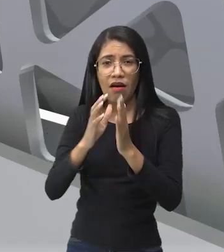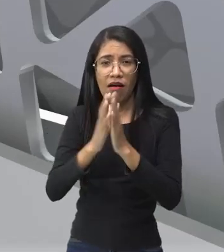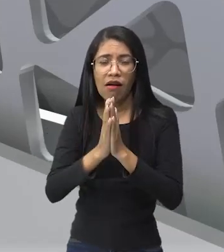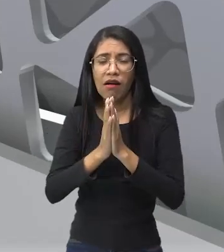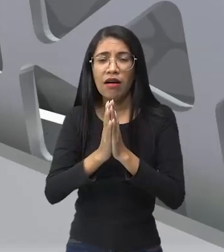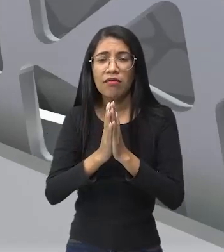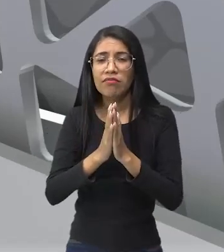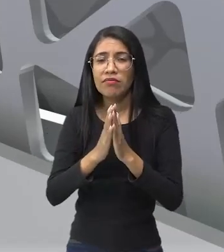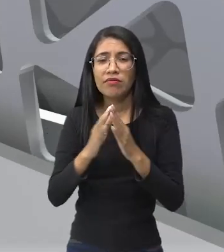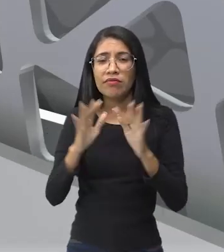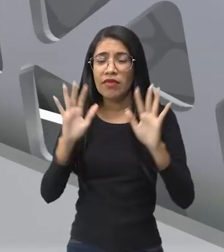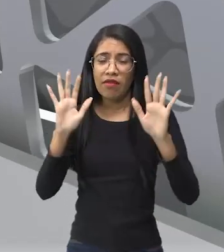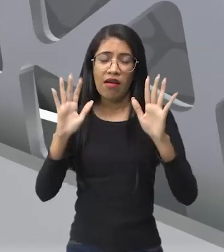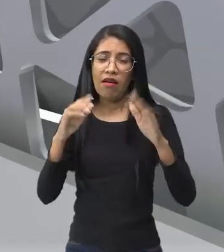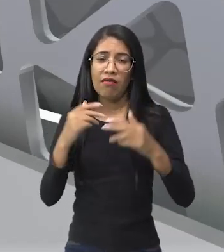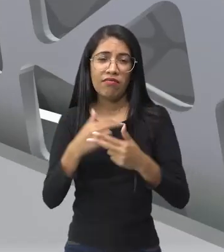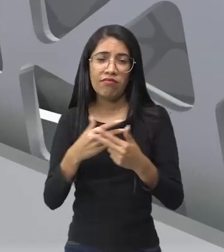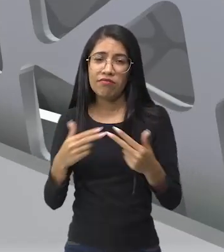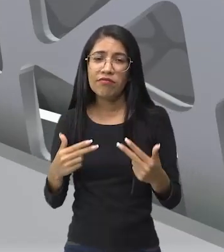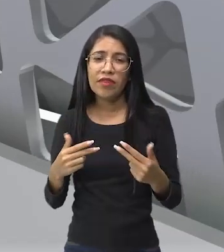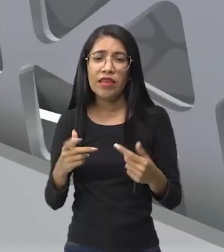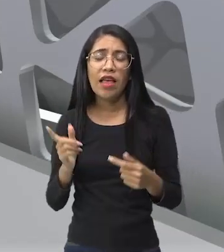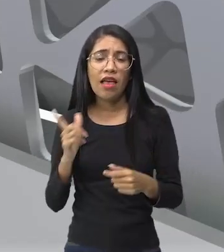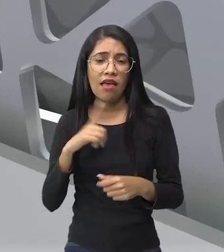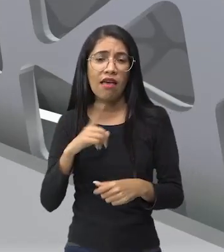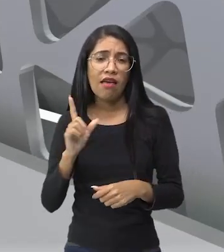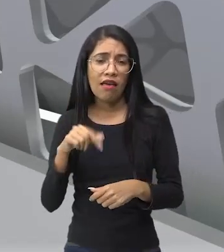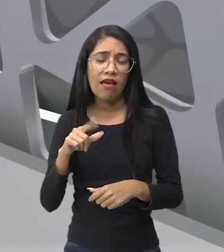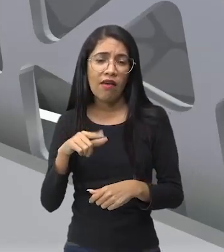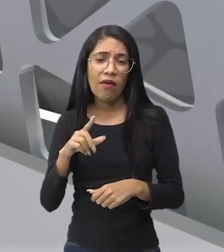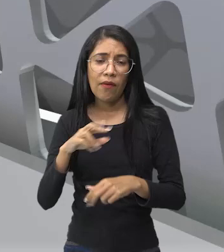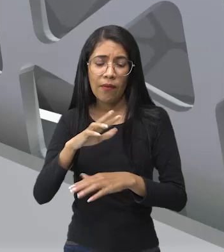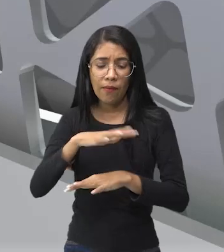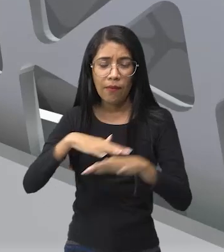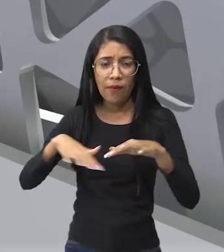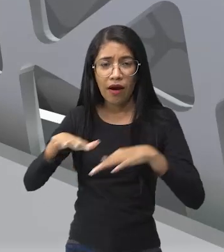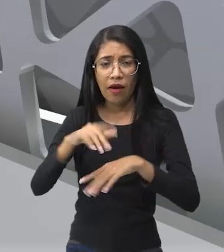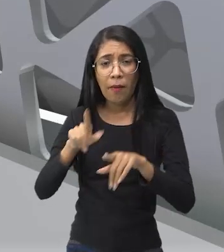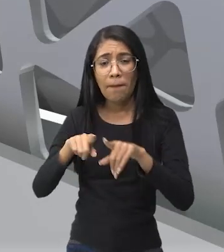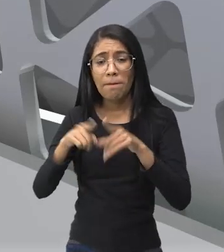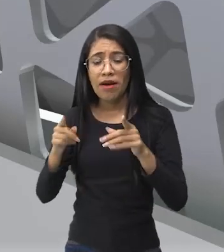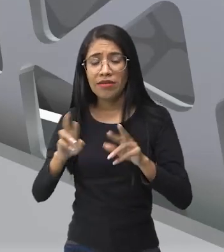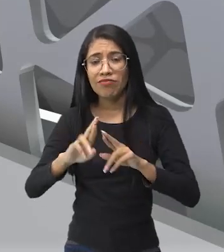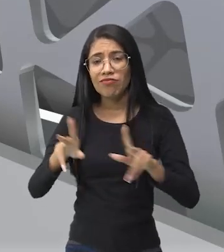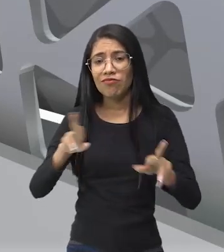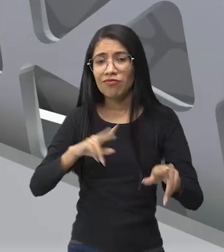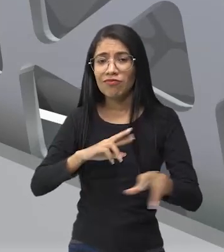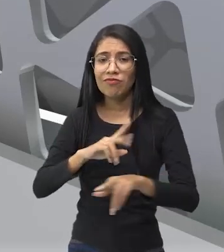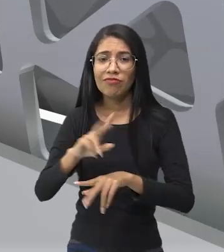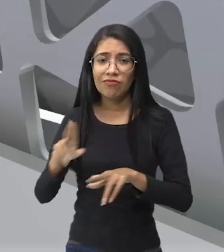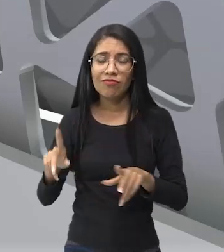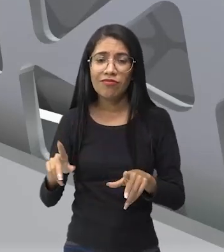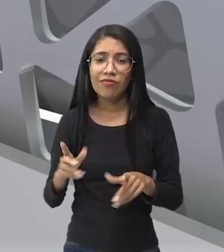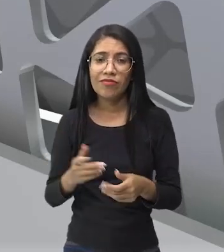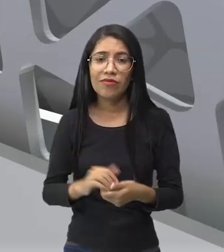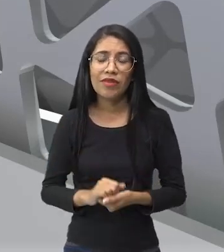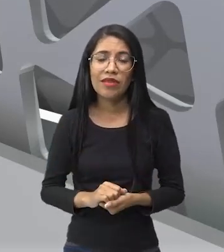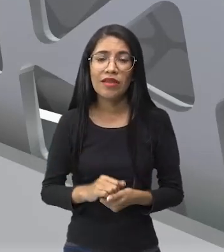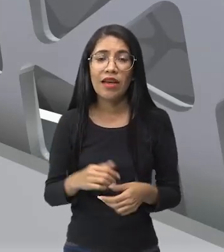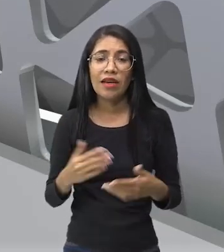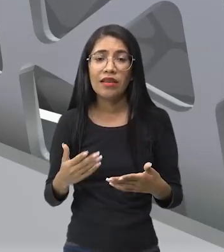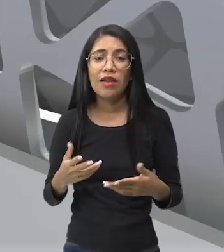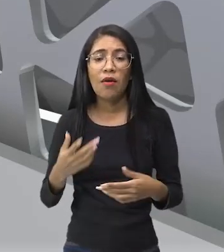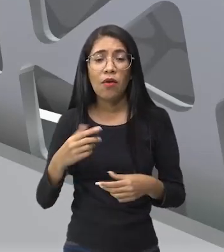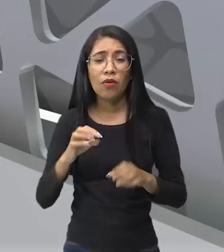assim, ou se você levanta a mão para cima, você está fazendo ritual. Só que são rituais diferentes. Tá?